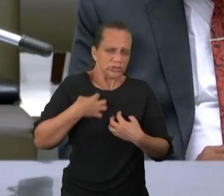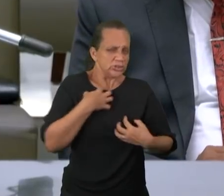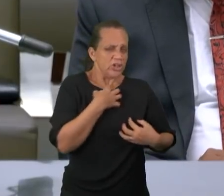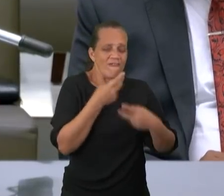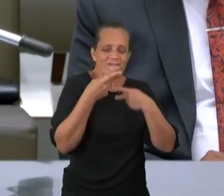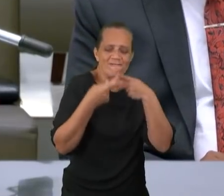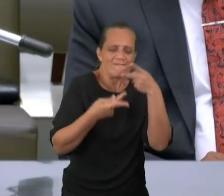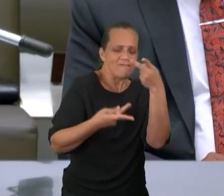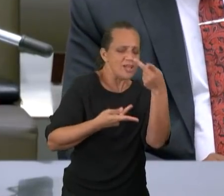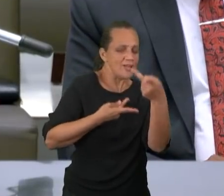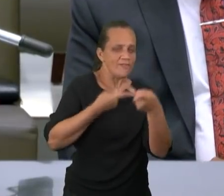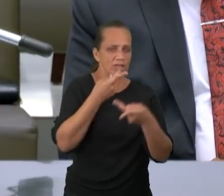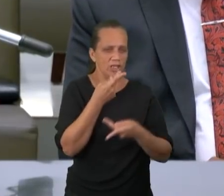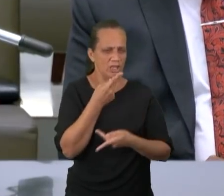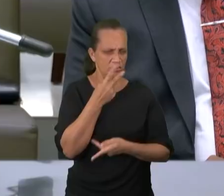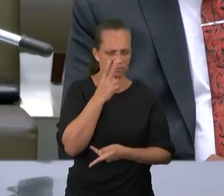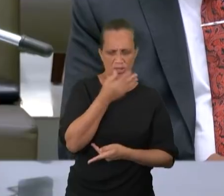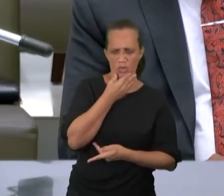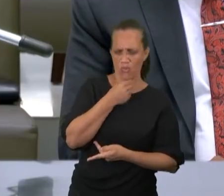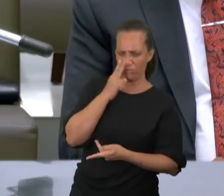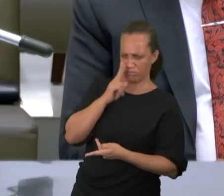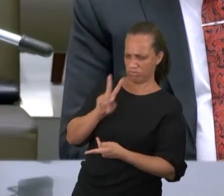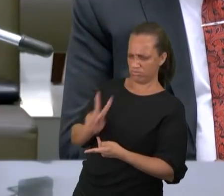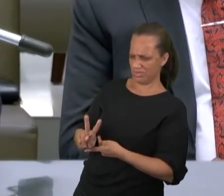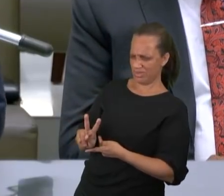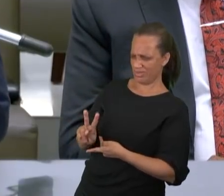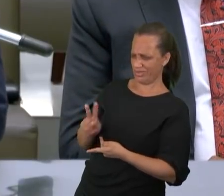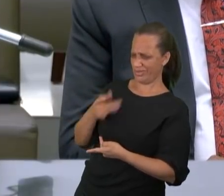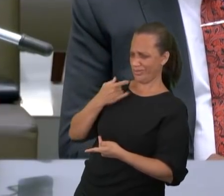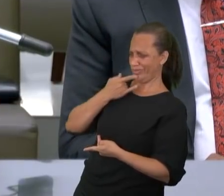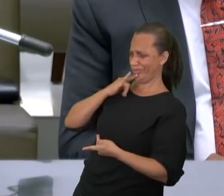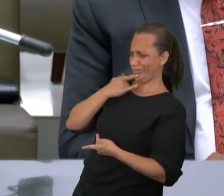uma palavra. Aí o sumo sacerdote disse, essa mulher está bêbada.